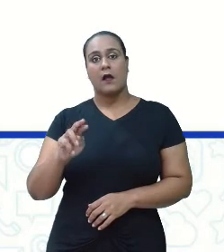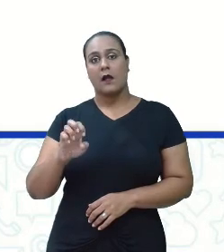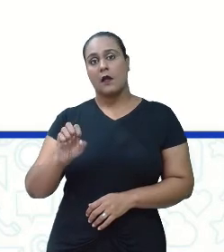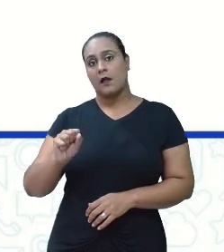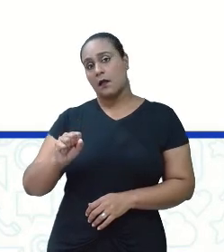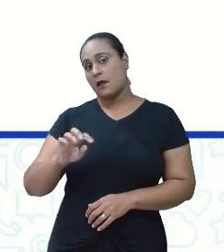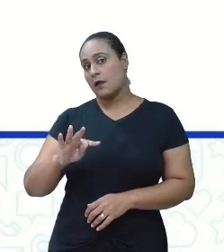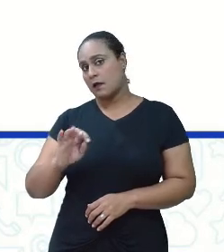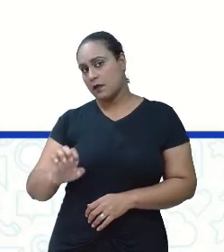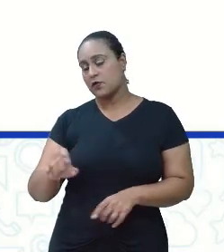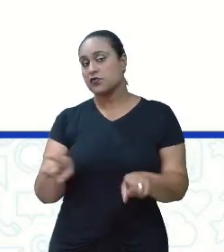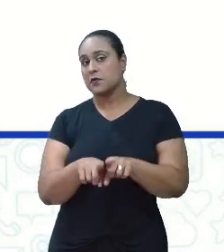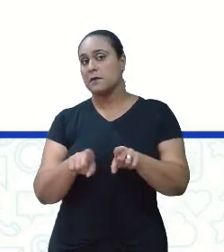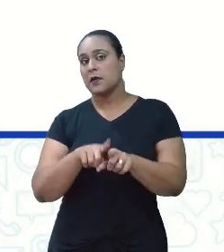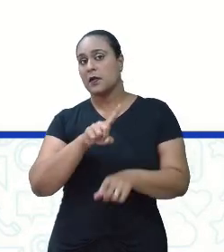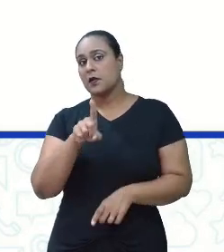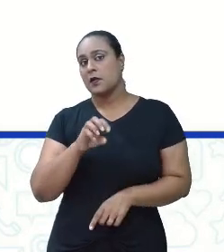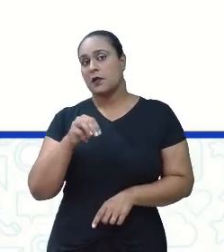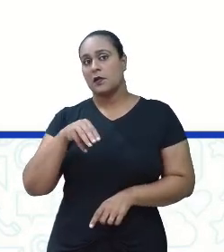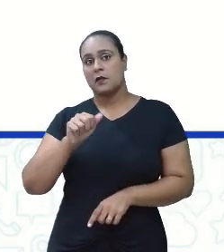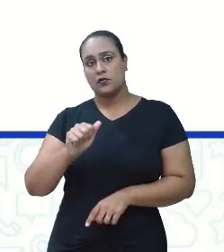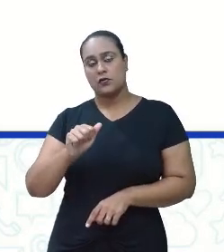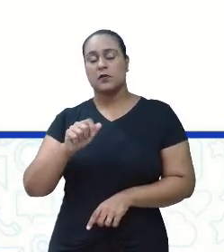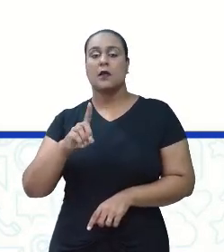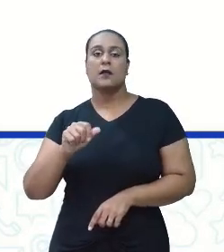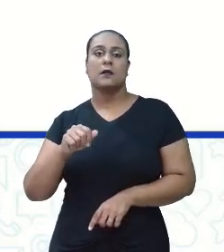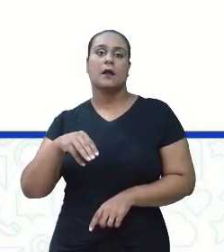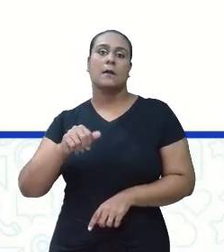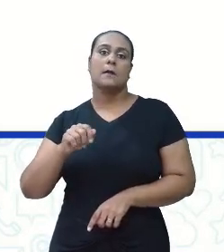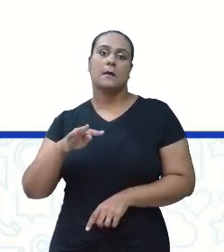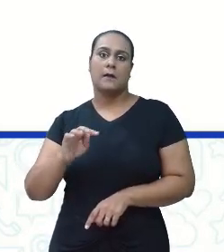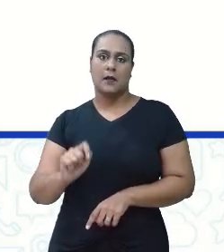Zona da Mata e a nossa queridíssima região